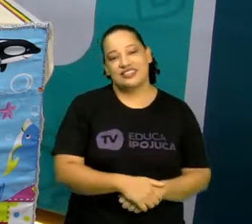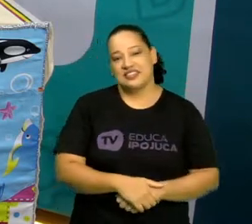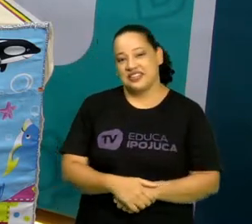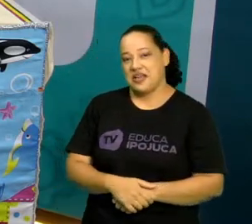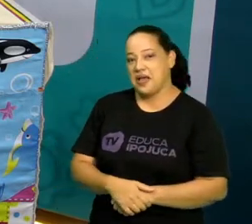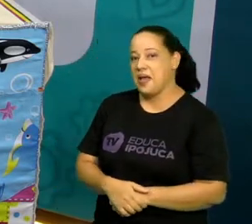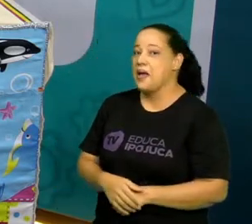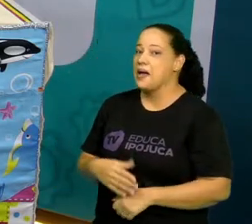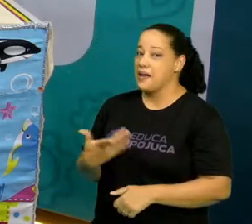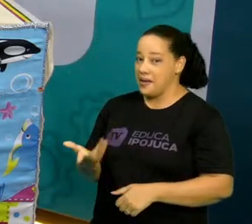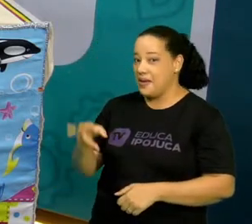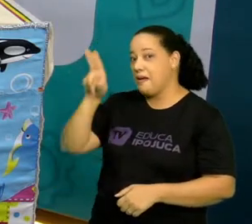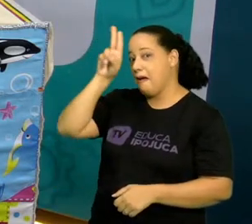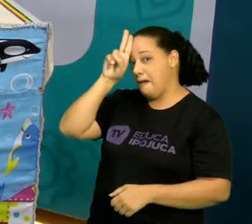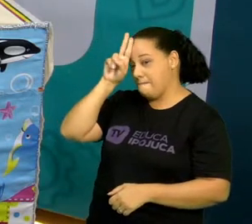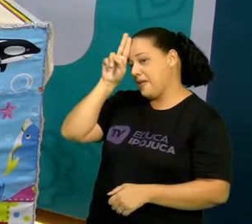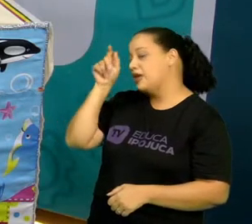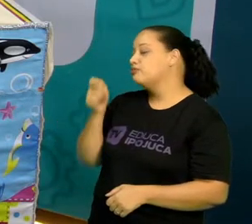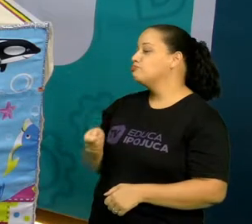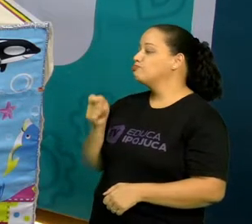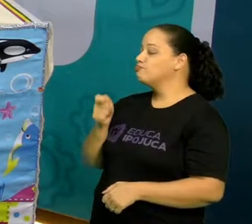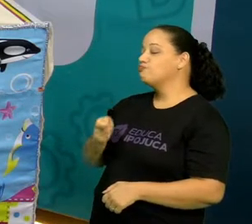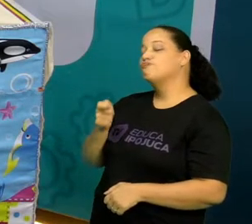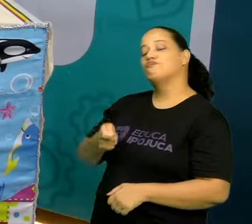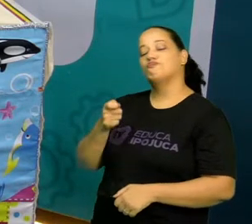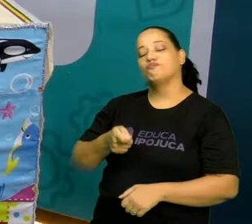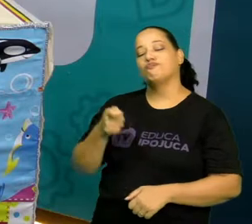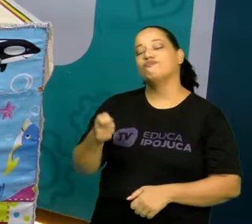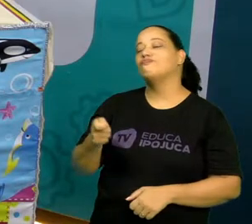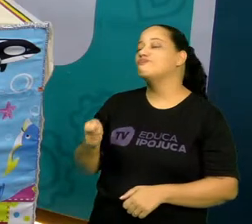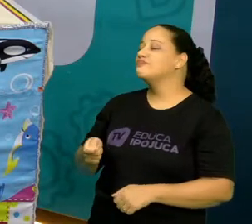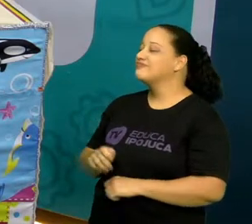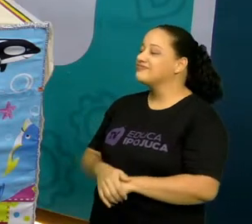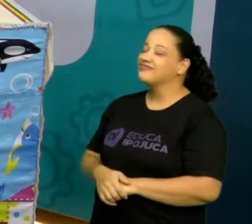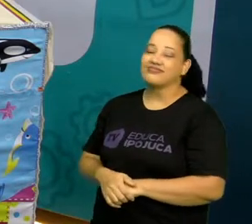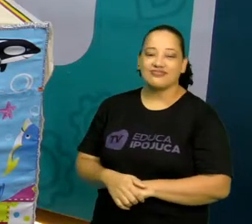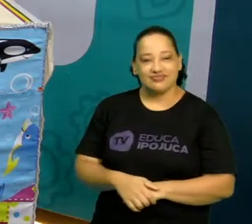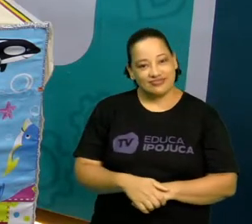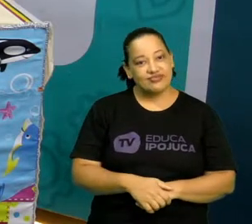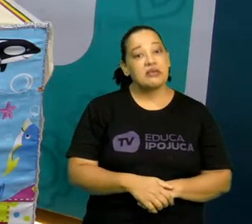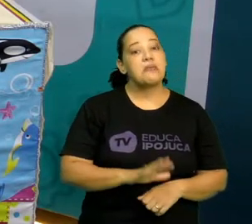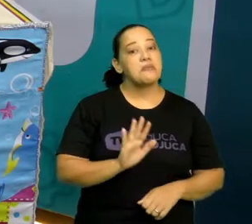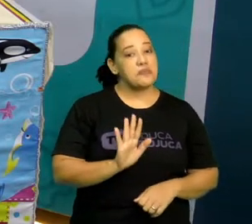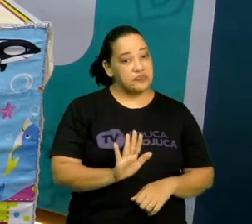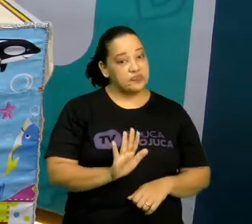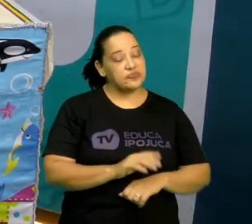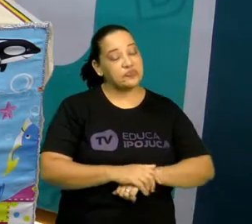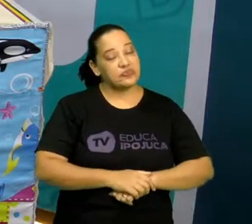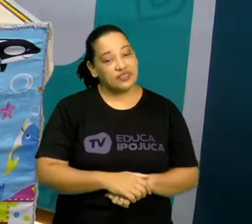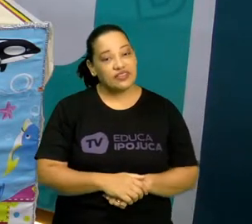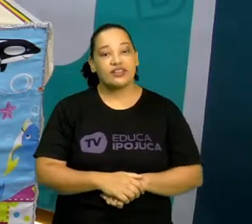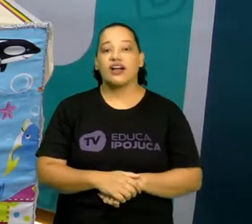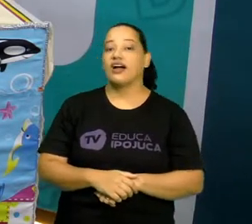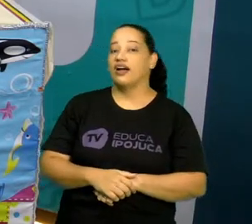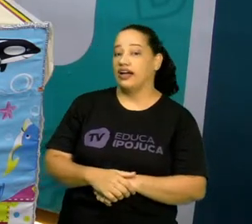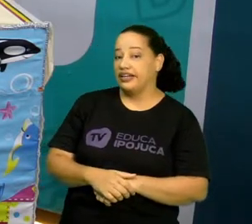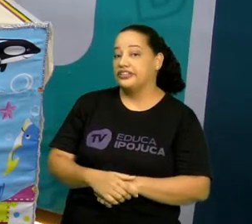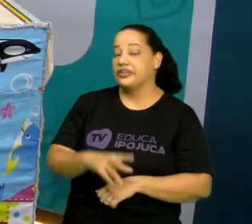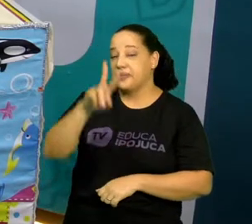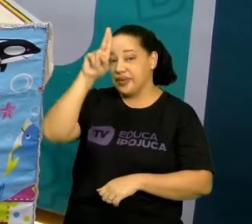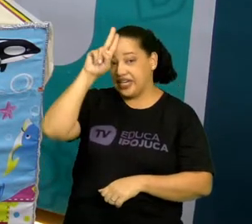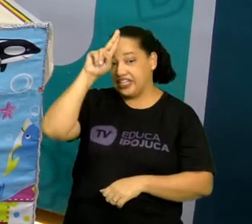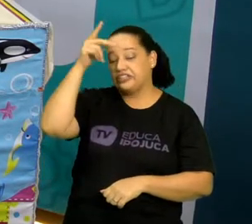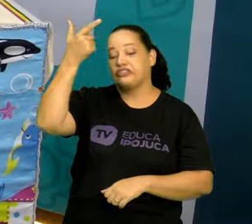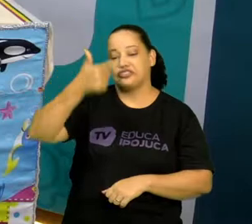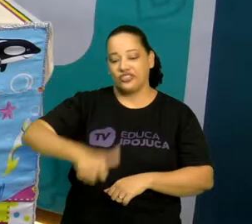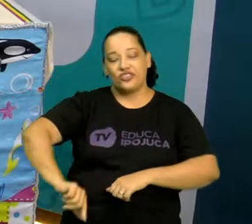baratinha. Essa, viu? Baratinha tava muito exigente. Oxi. Então, a dona Baratinha